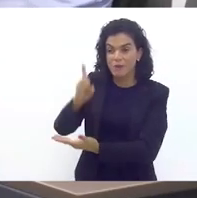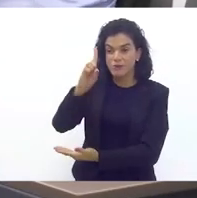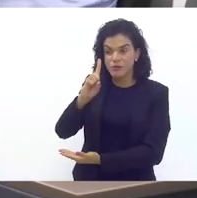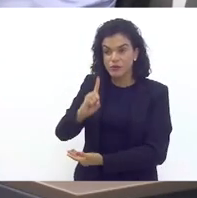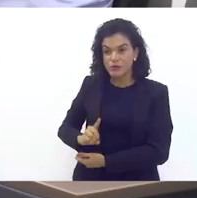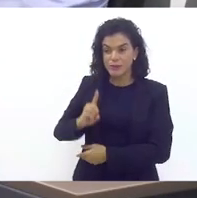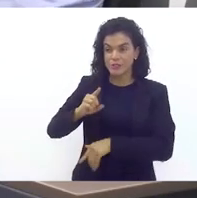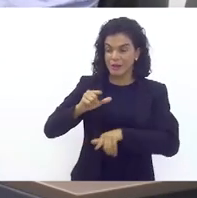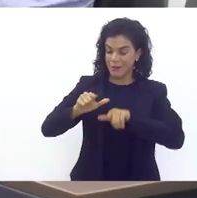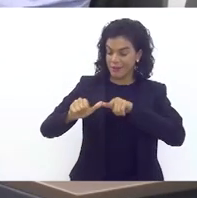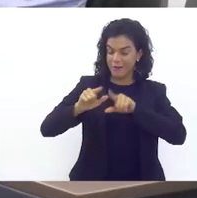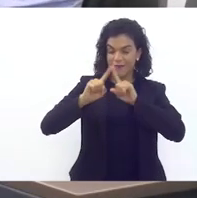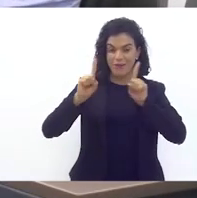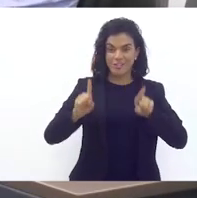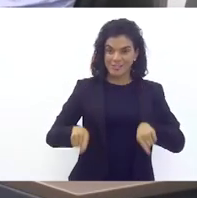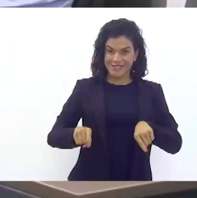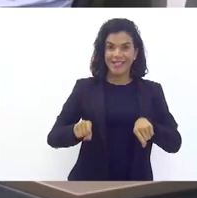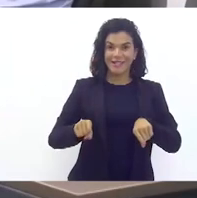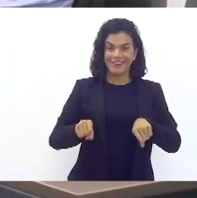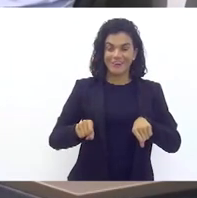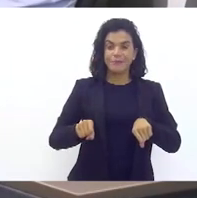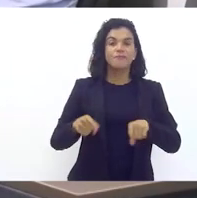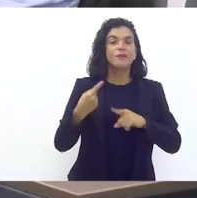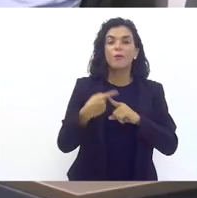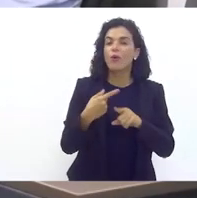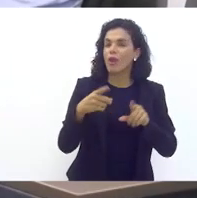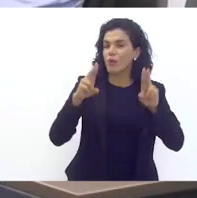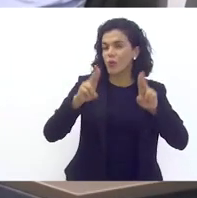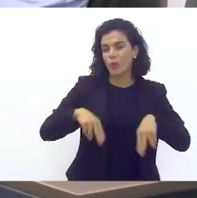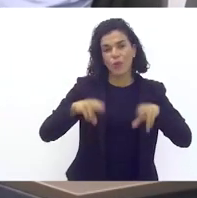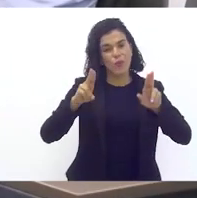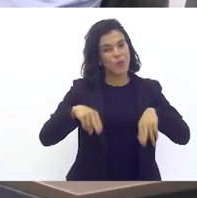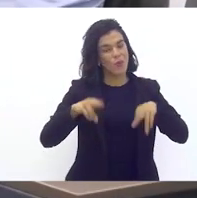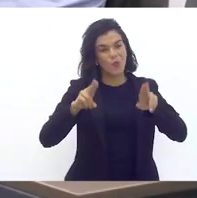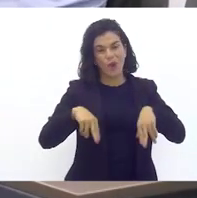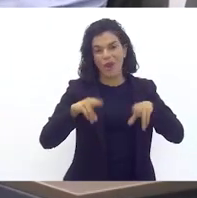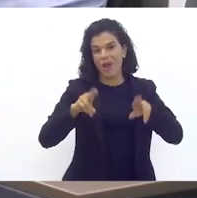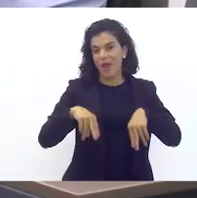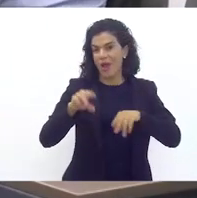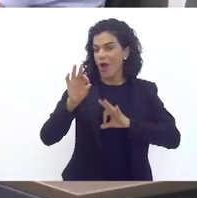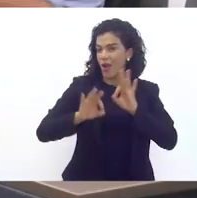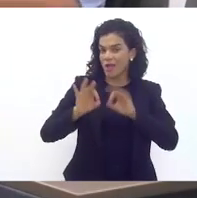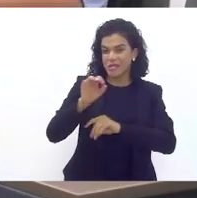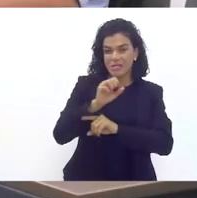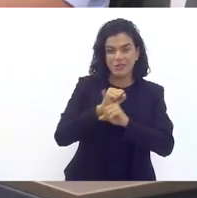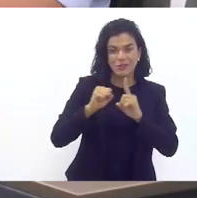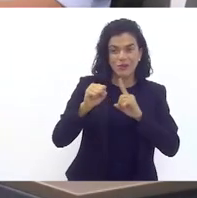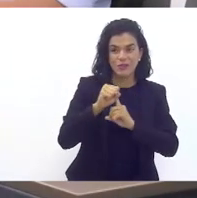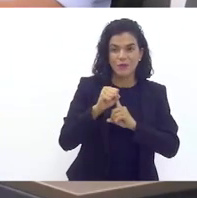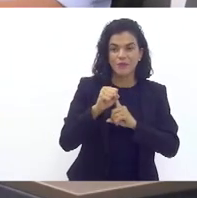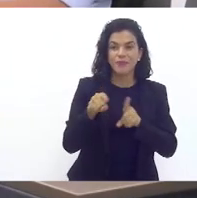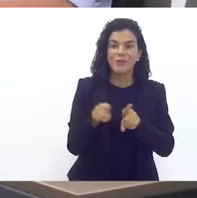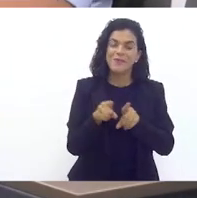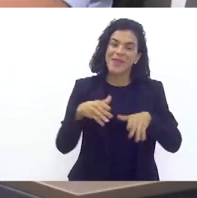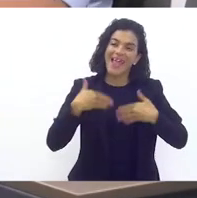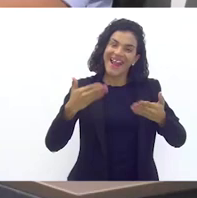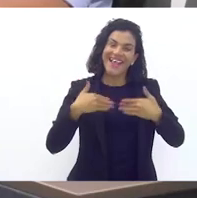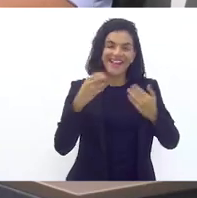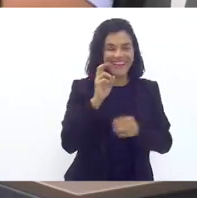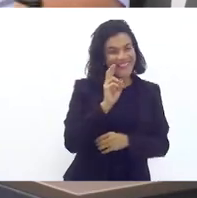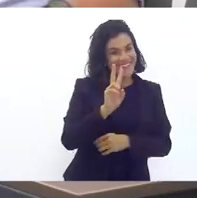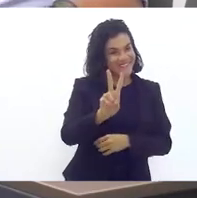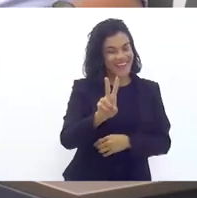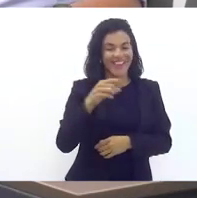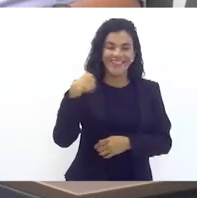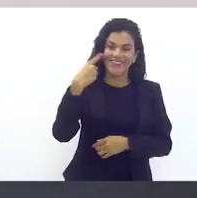direitos dos servidores, porque nunca a organização social cuidava disso. Deixa eu registrar aqui a minha alegria de ver aqui a